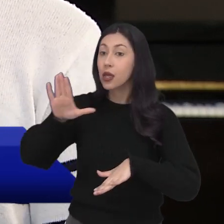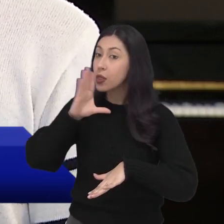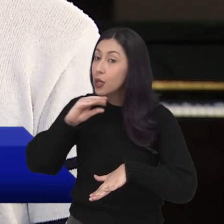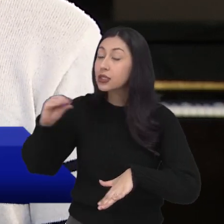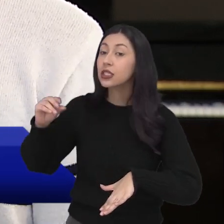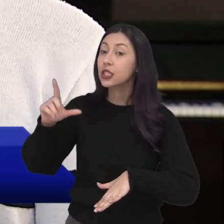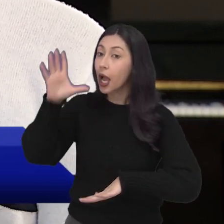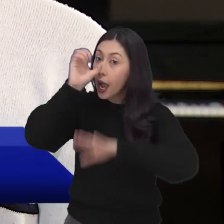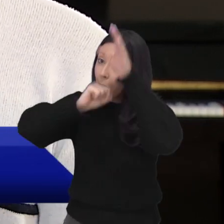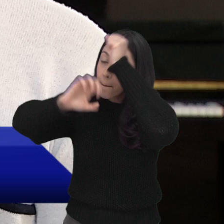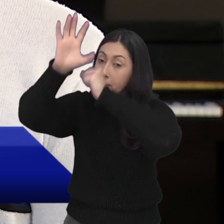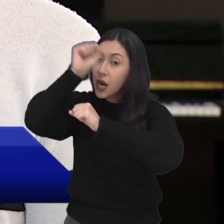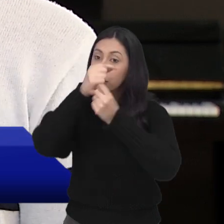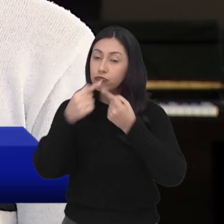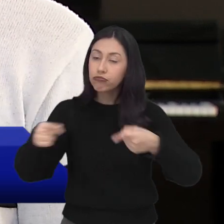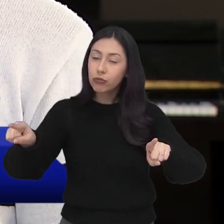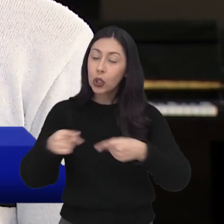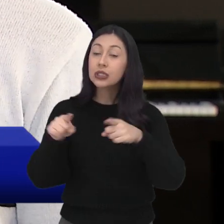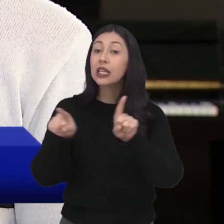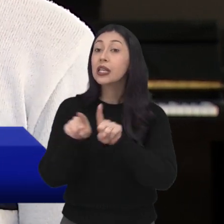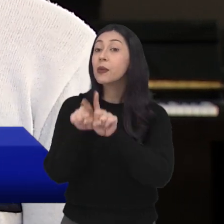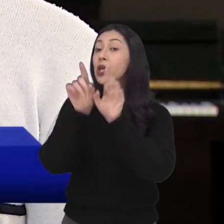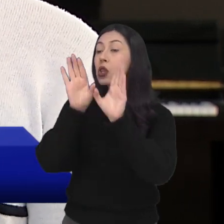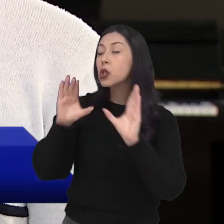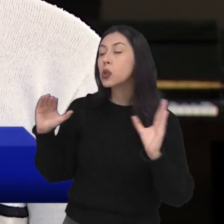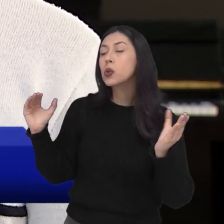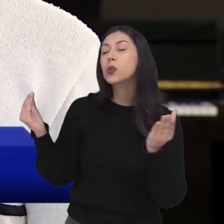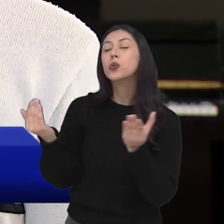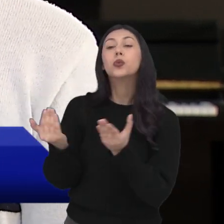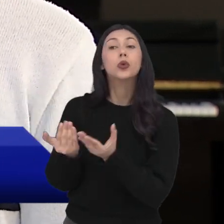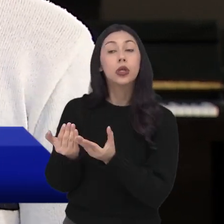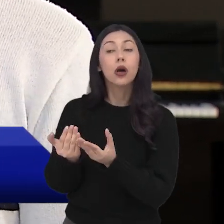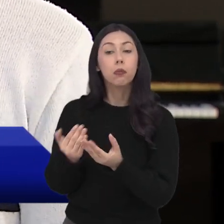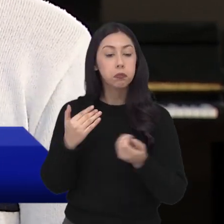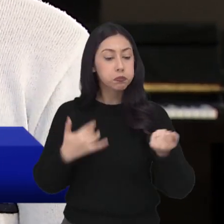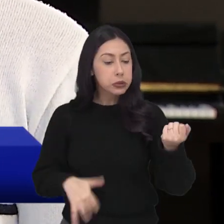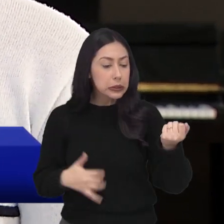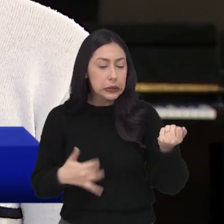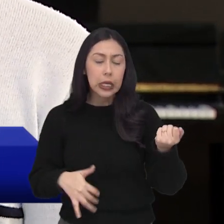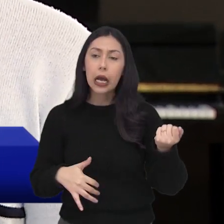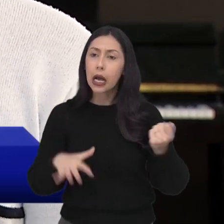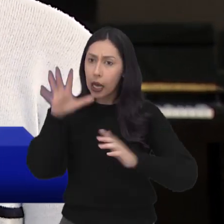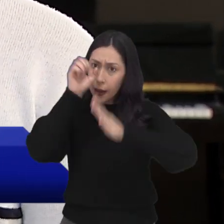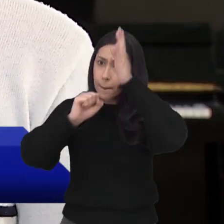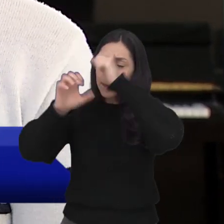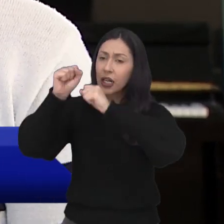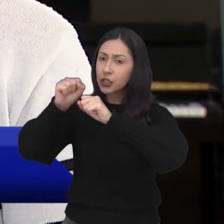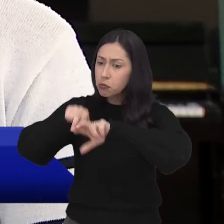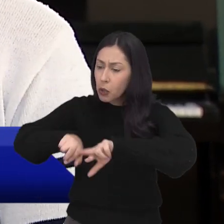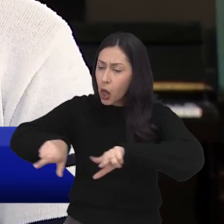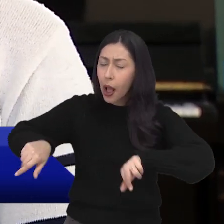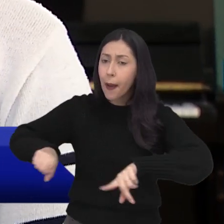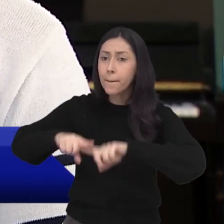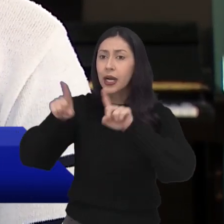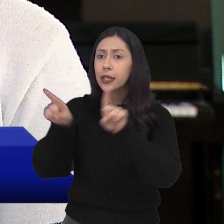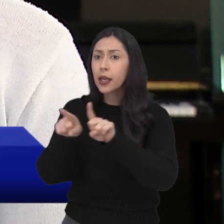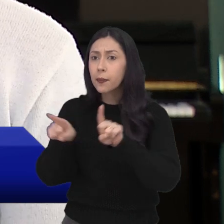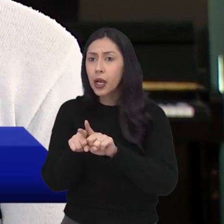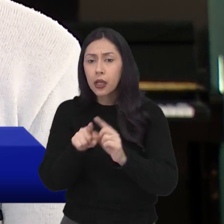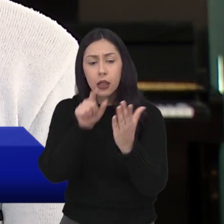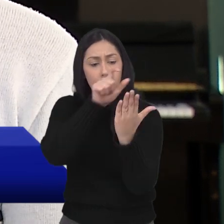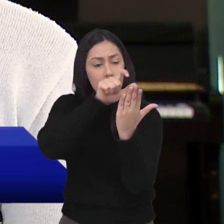de música, teoria e coral. Então, além da prática instrumental, eles aprendem a ler as partituras, conhecer as notas